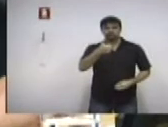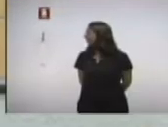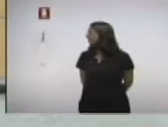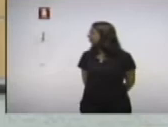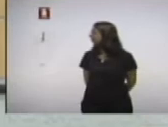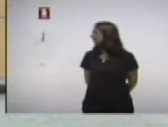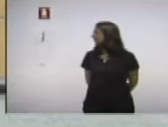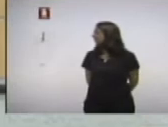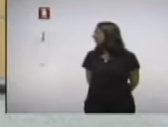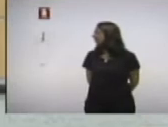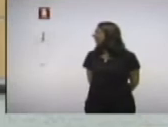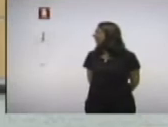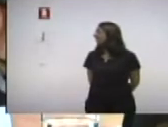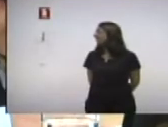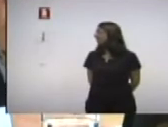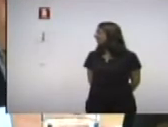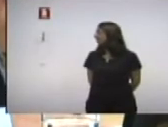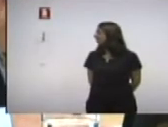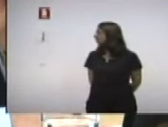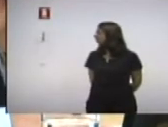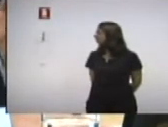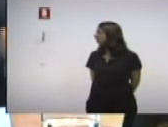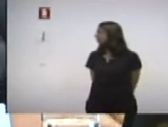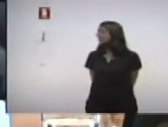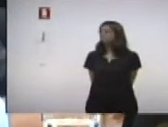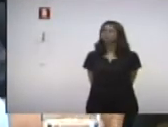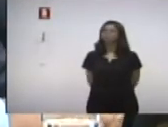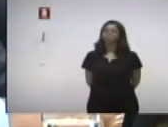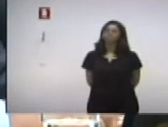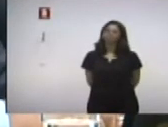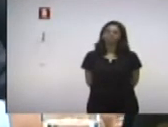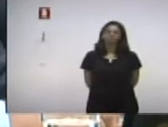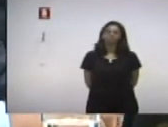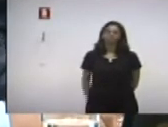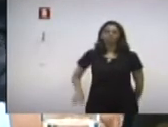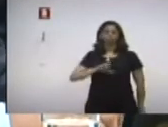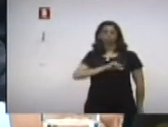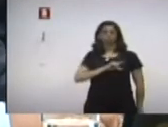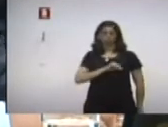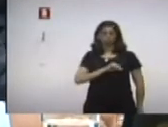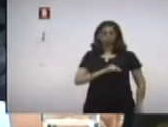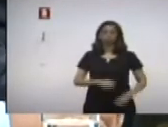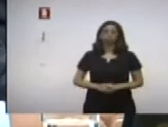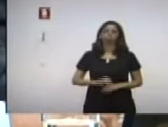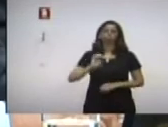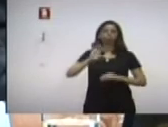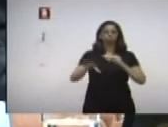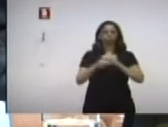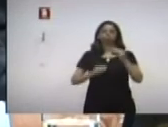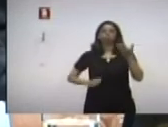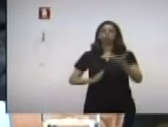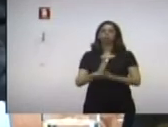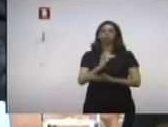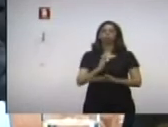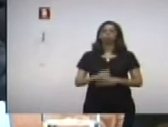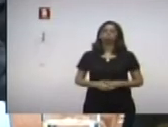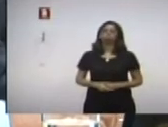a era do João Mota o seu voto a emenda foi aprovada